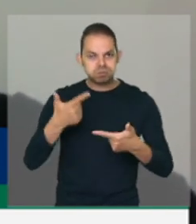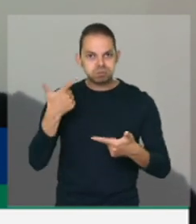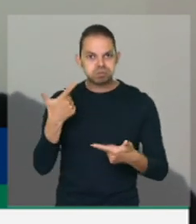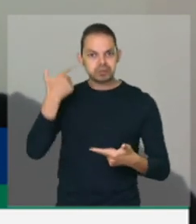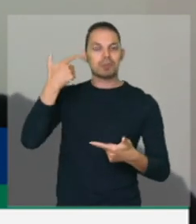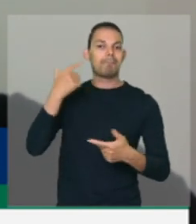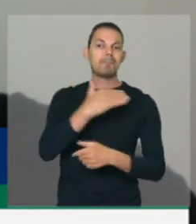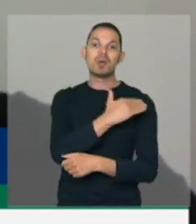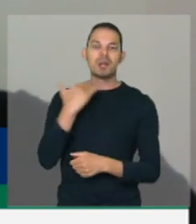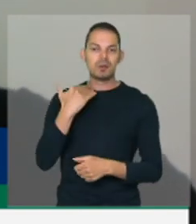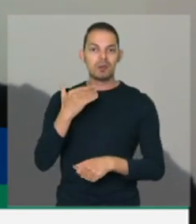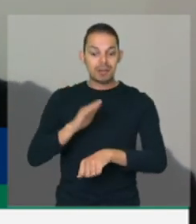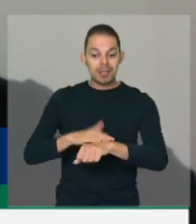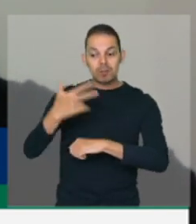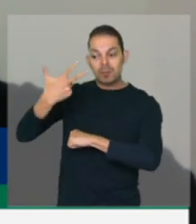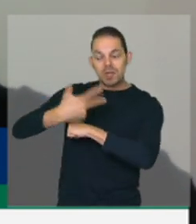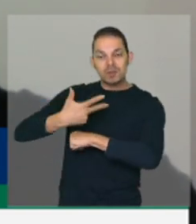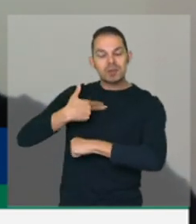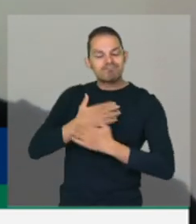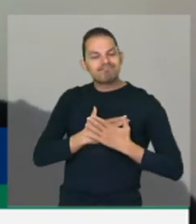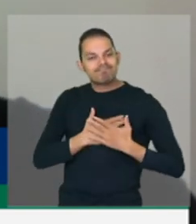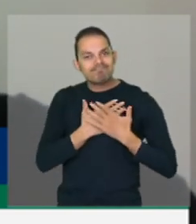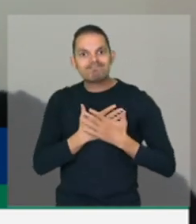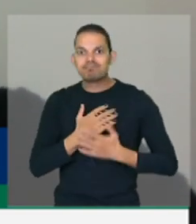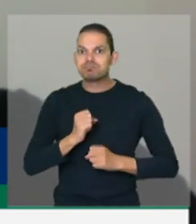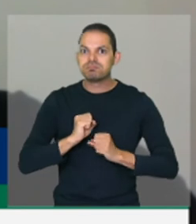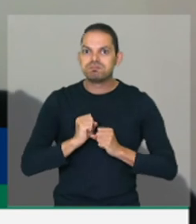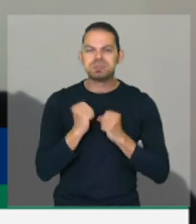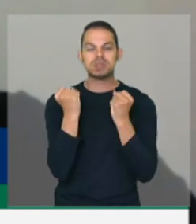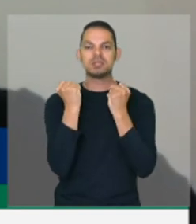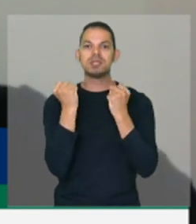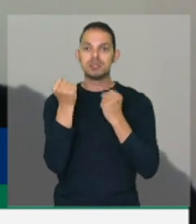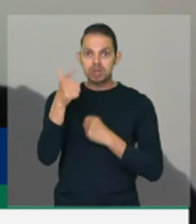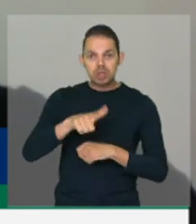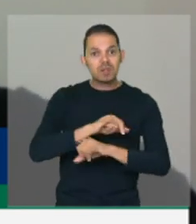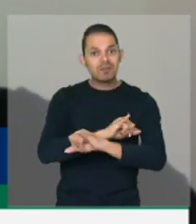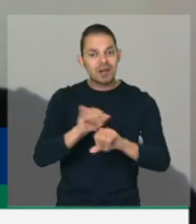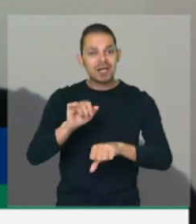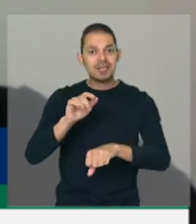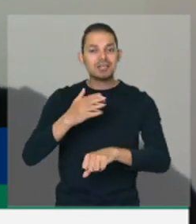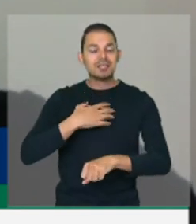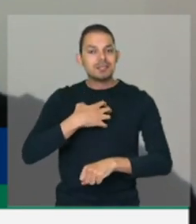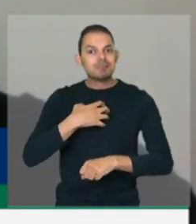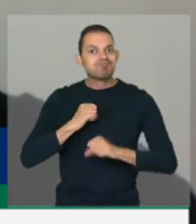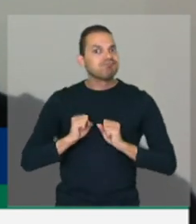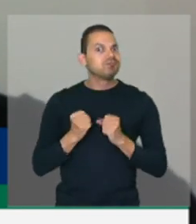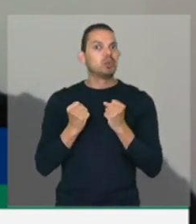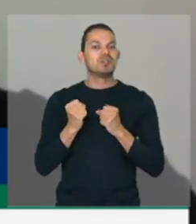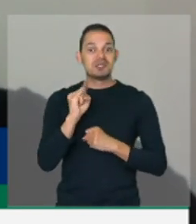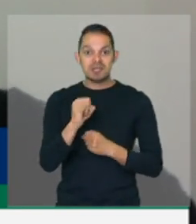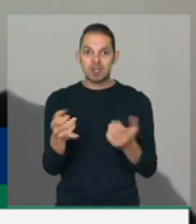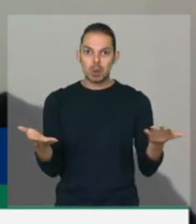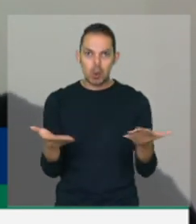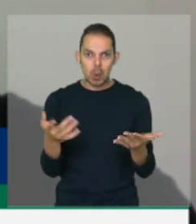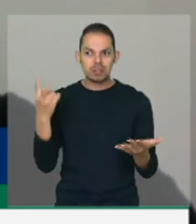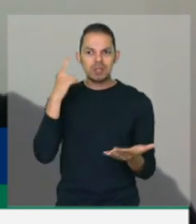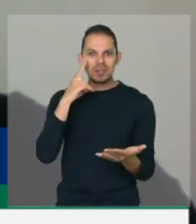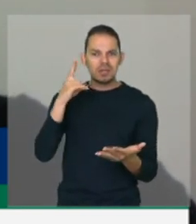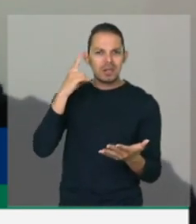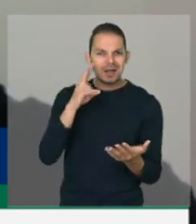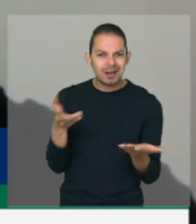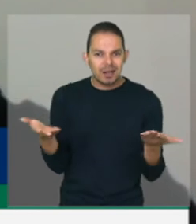eu estava apaixonado e fiquei indignado. E repito aqui, estava indignado. Se fosse hoje, 2 dias depois